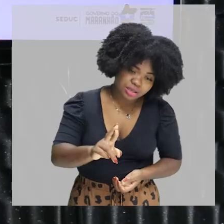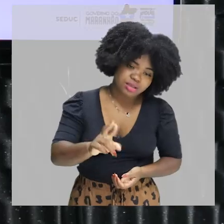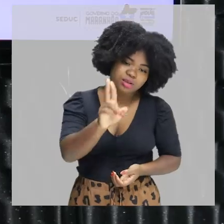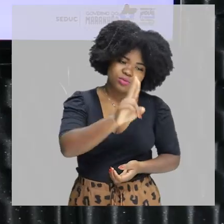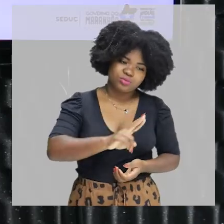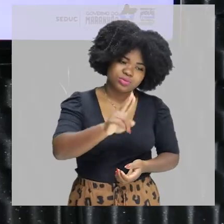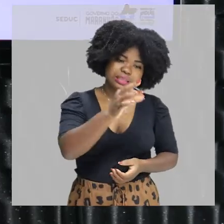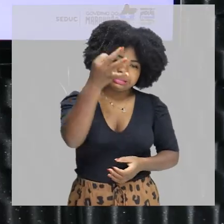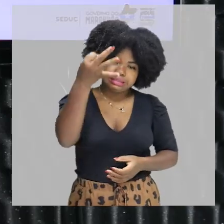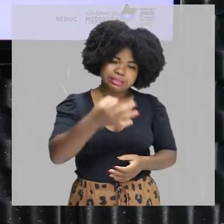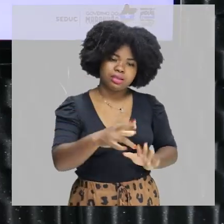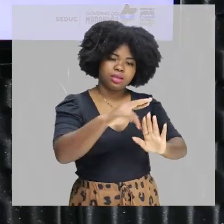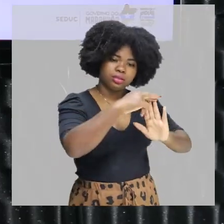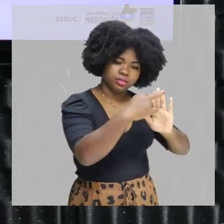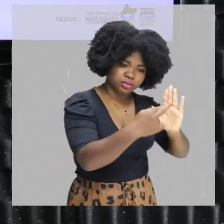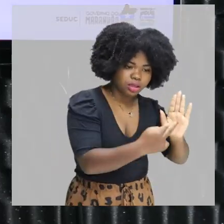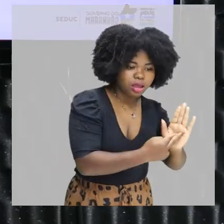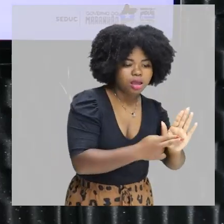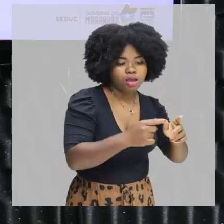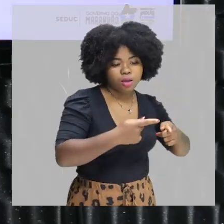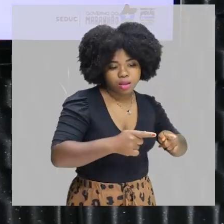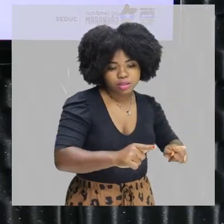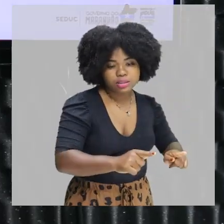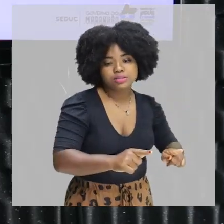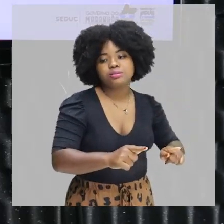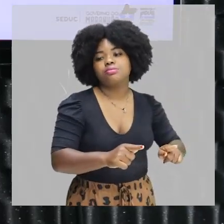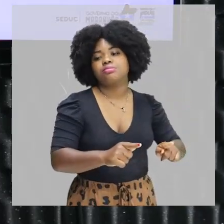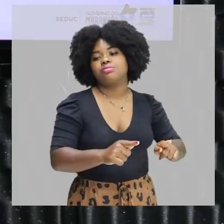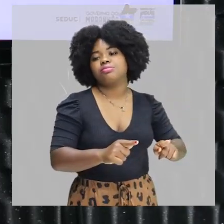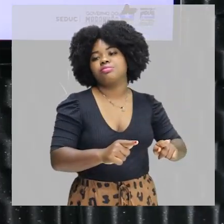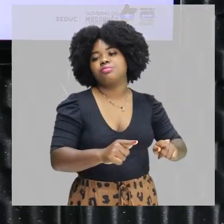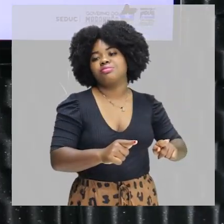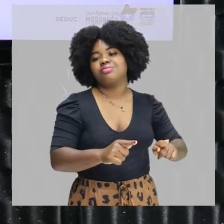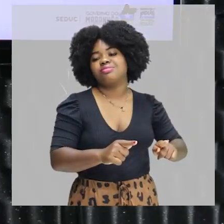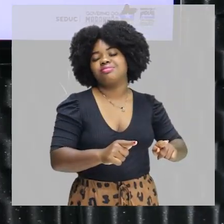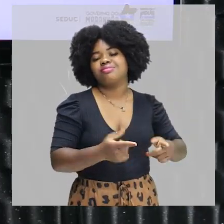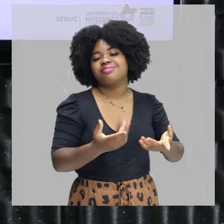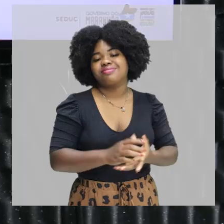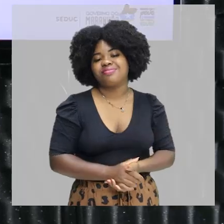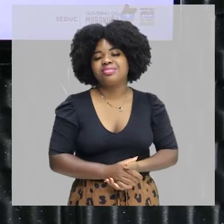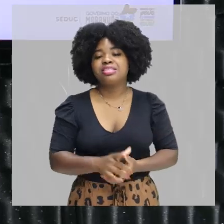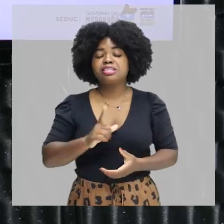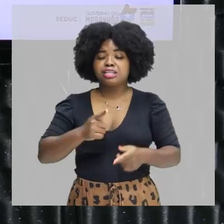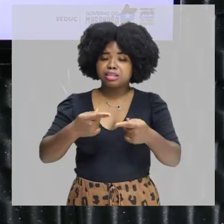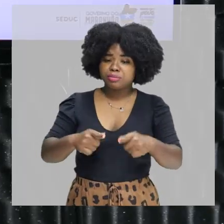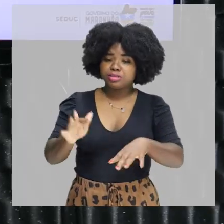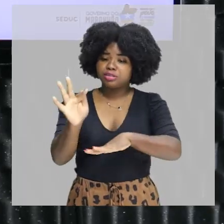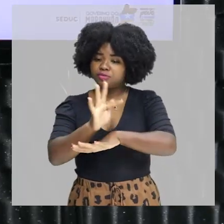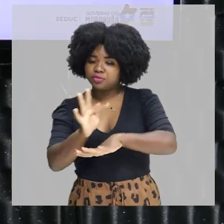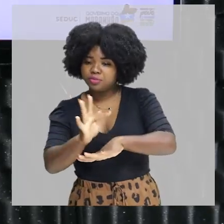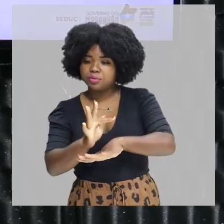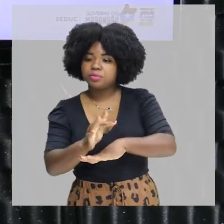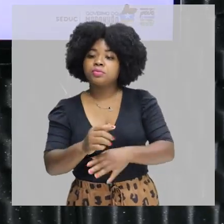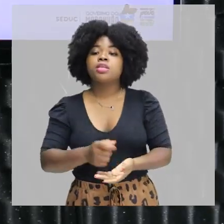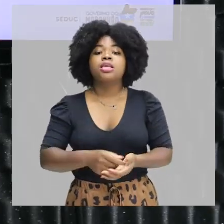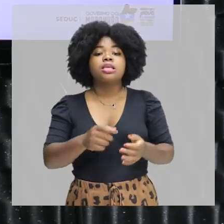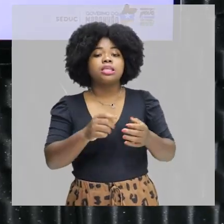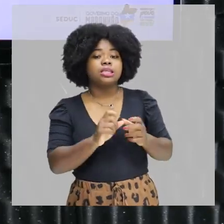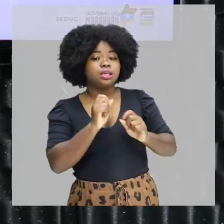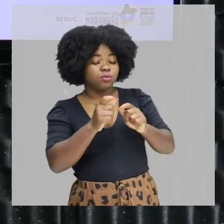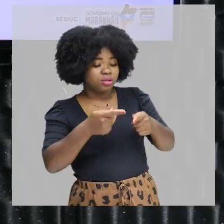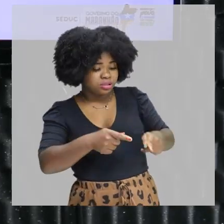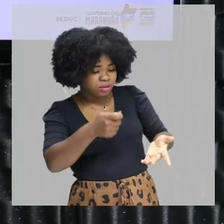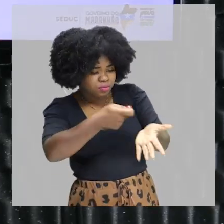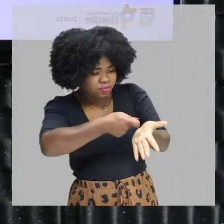regras gramaticais de acordo com, claro, a gramática normativa, que é ela que vai impor esse